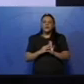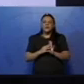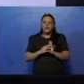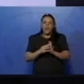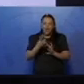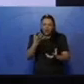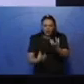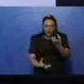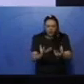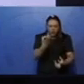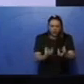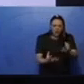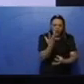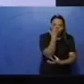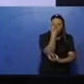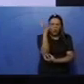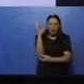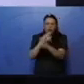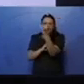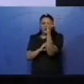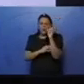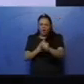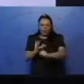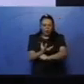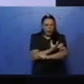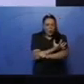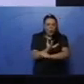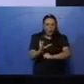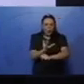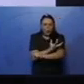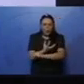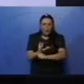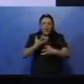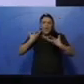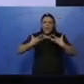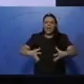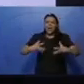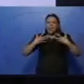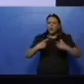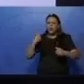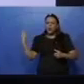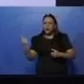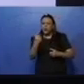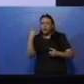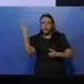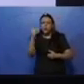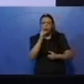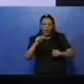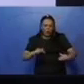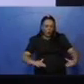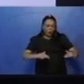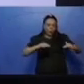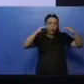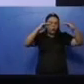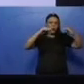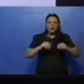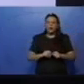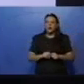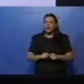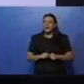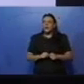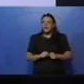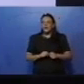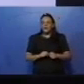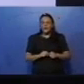incêndios florestais, secas, calor intenso, alagamento, furacões. E lá, bom, que